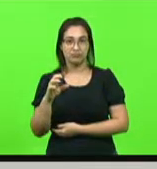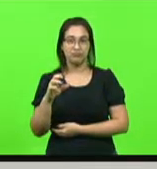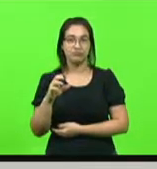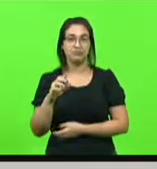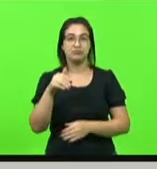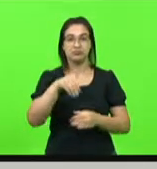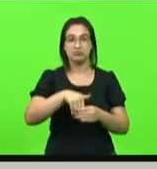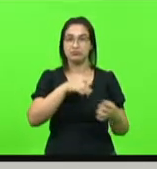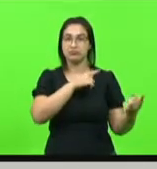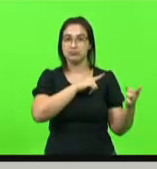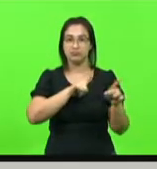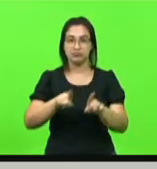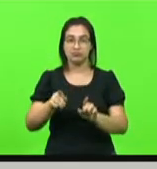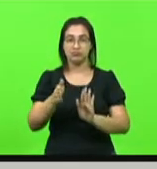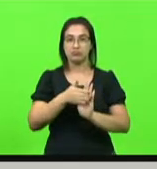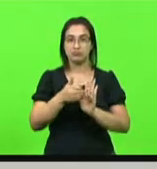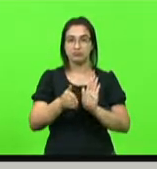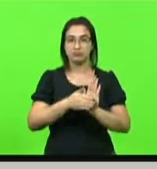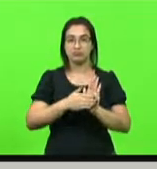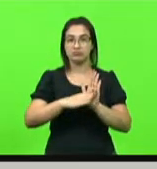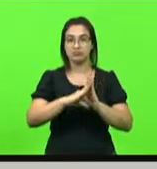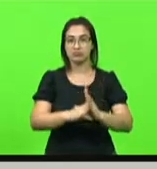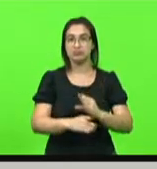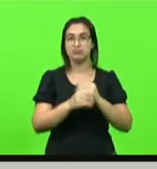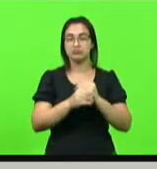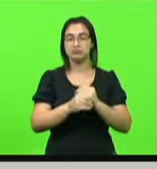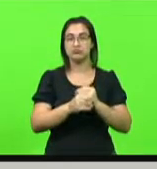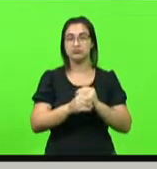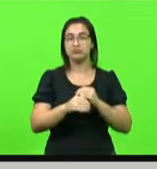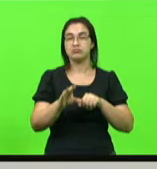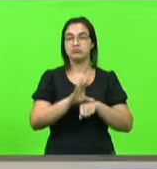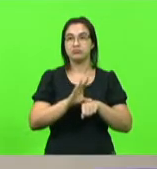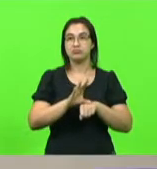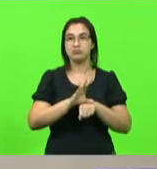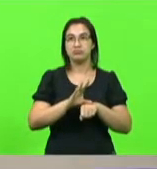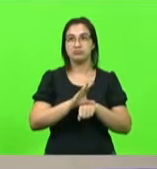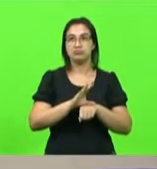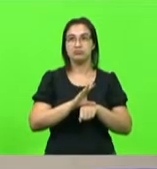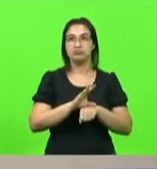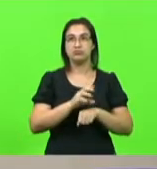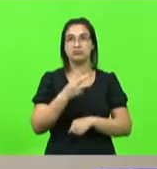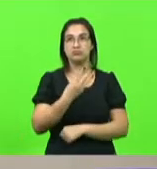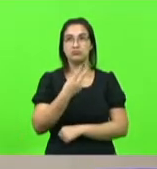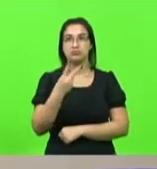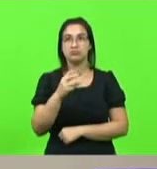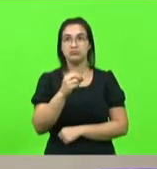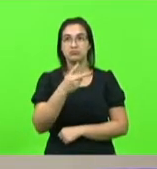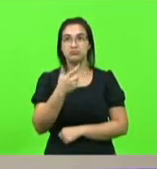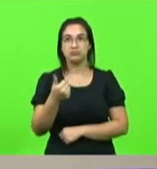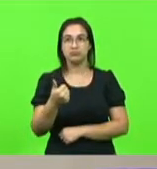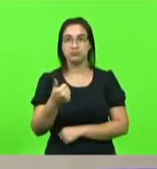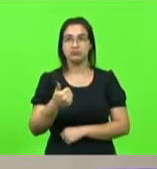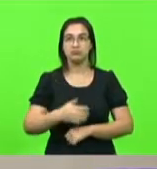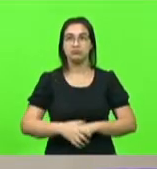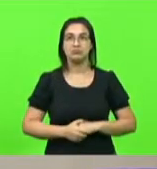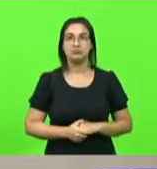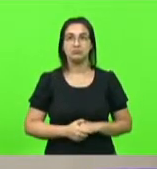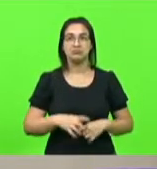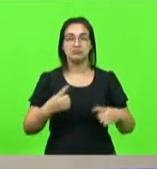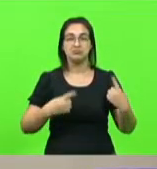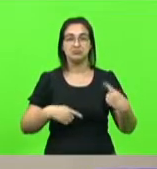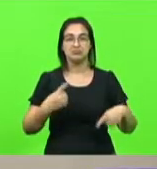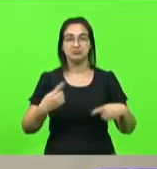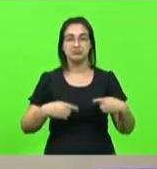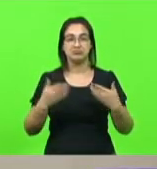pela rejeição da proposta de emenda constitucional número 32/2020, em discussão. Eu. Para discutir com a palavra, deputado